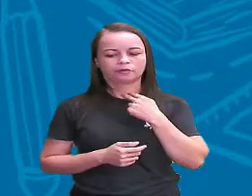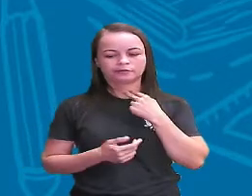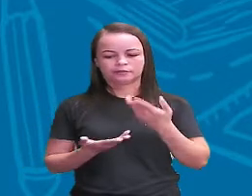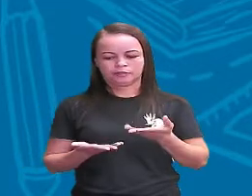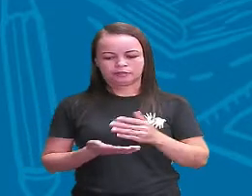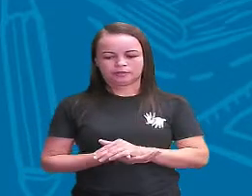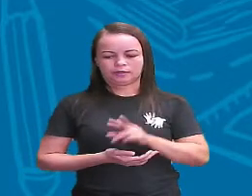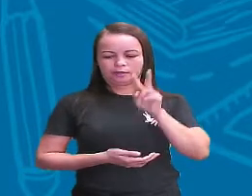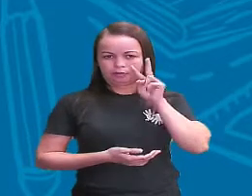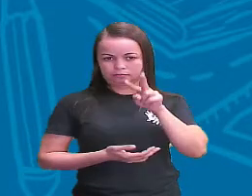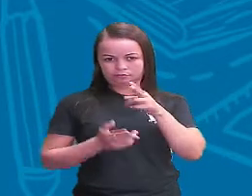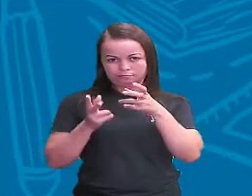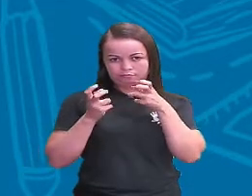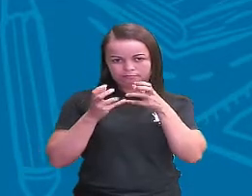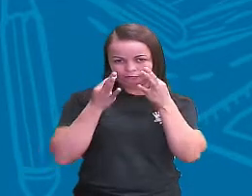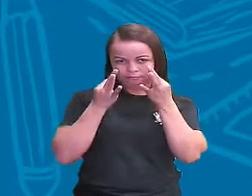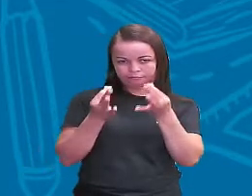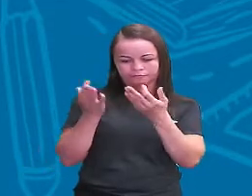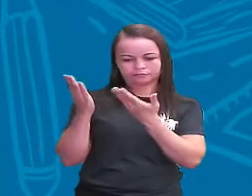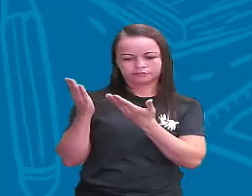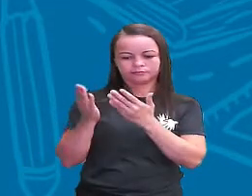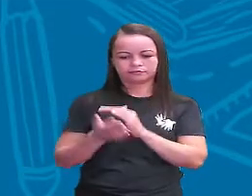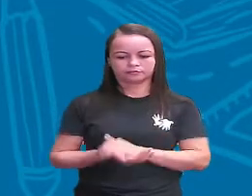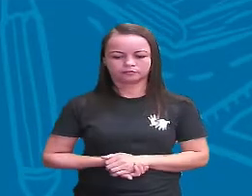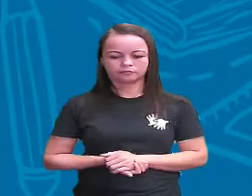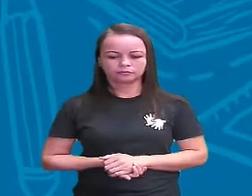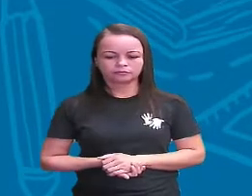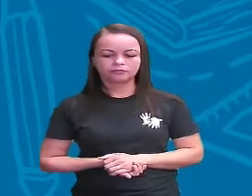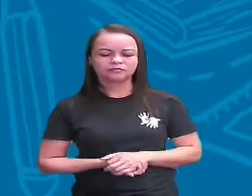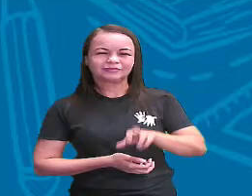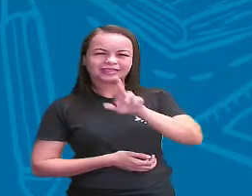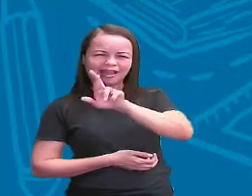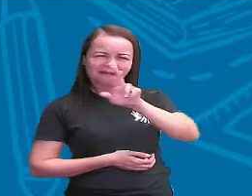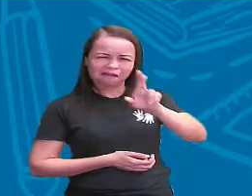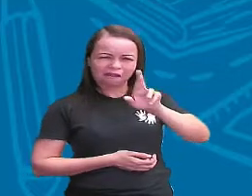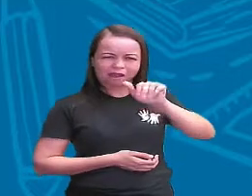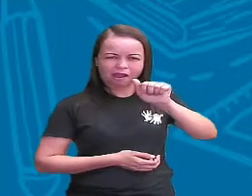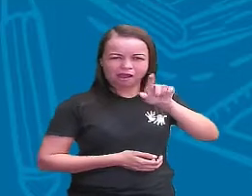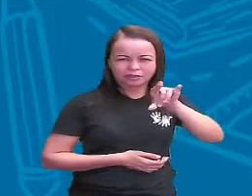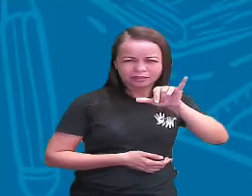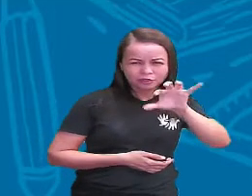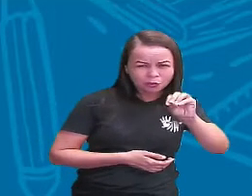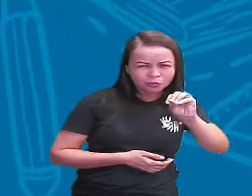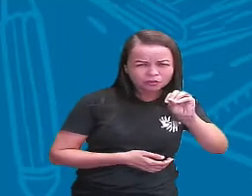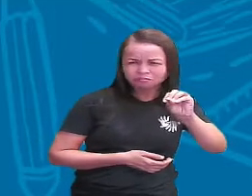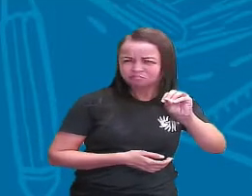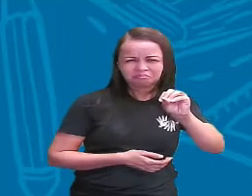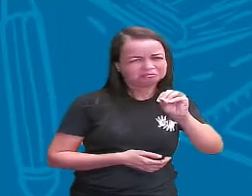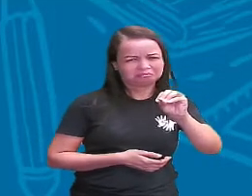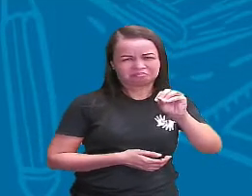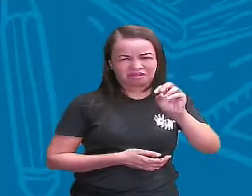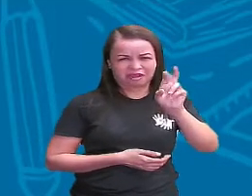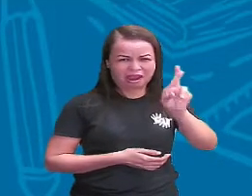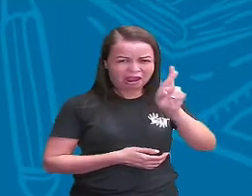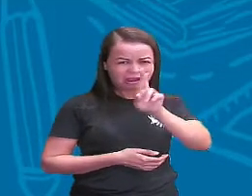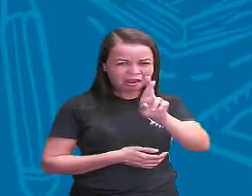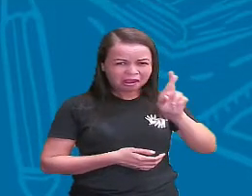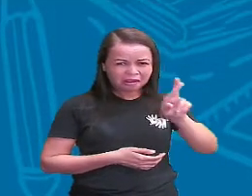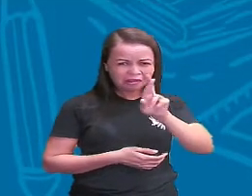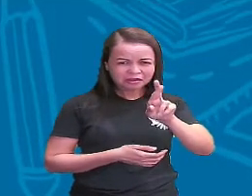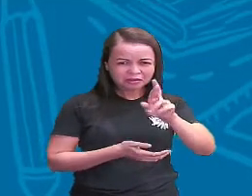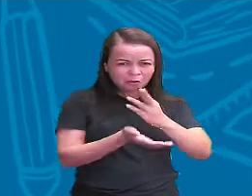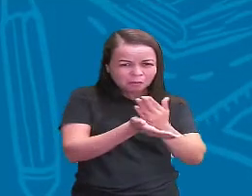ó. Nessa palavra aqui que eu trouxe, ó, rádio. Rádio escrito com dois R's no início, tá certo